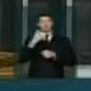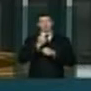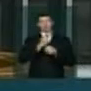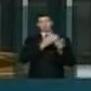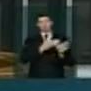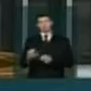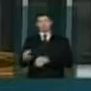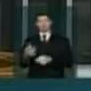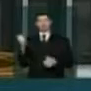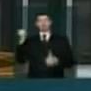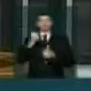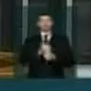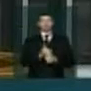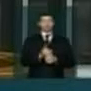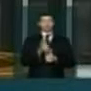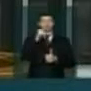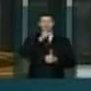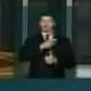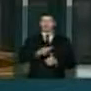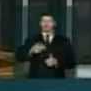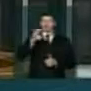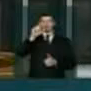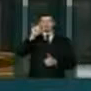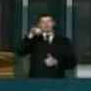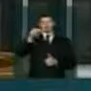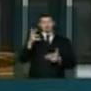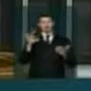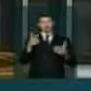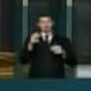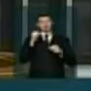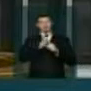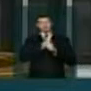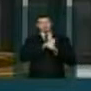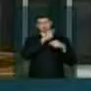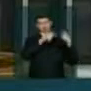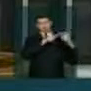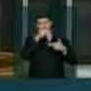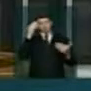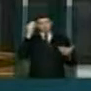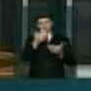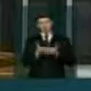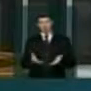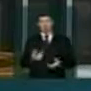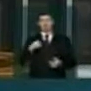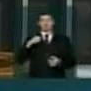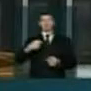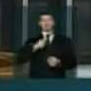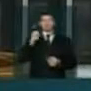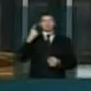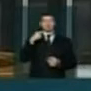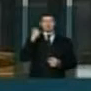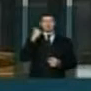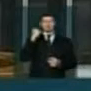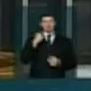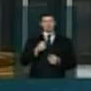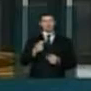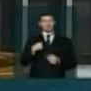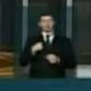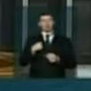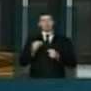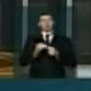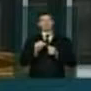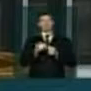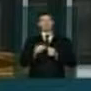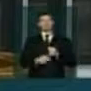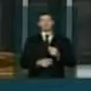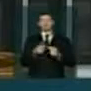anos. Substituindo então a professora Aulinda Batista. Nestes anos, senhor presidente, desde que fui senador da República para cá, tenho